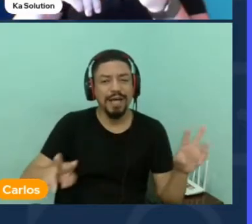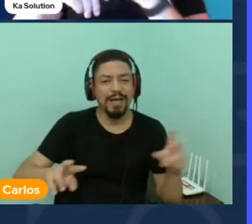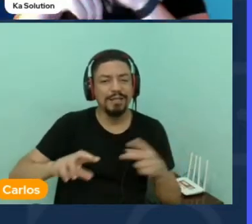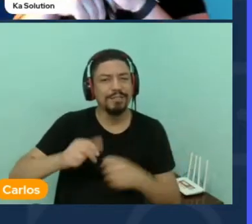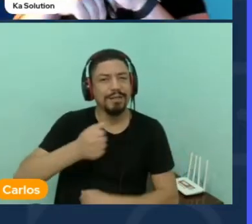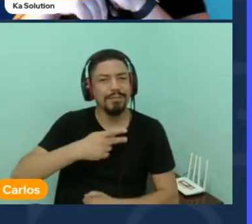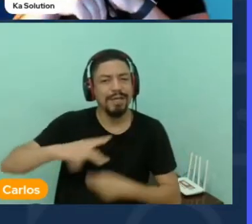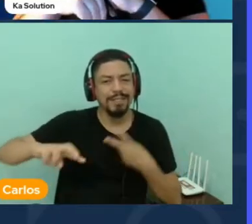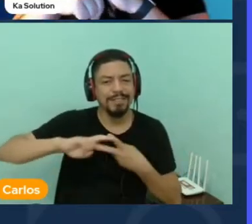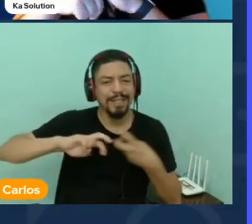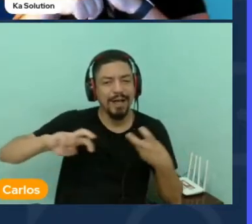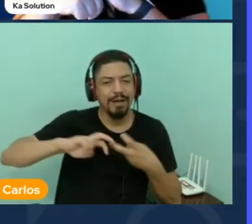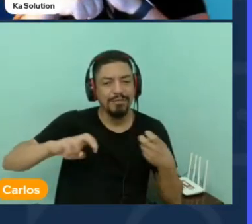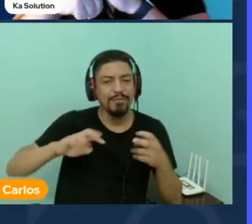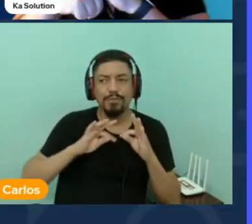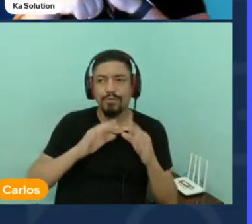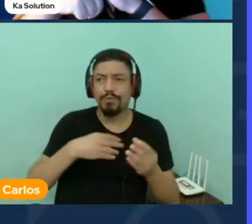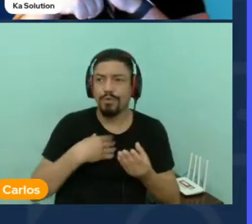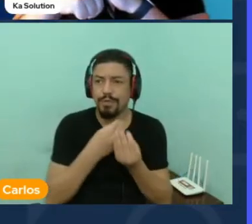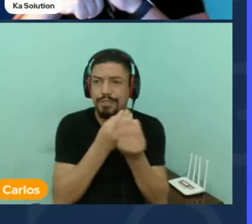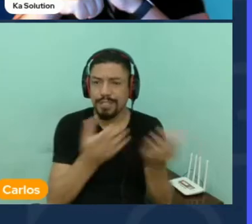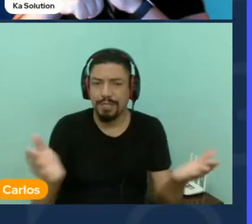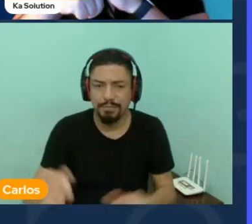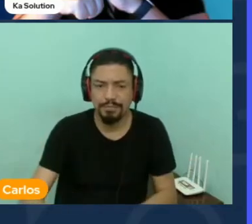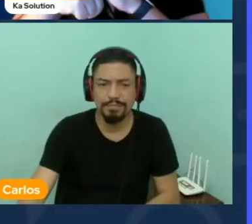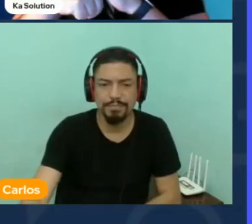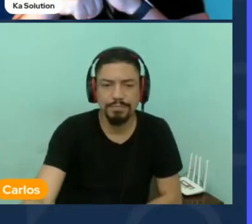minha aplicação, tudo que eu estou oferecendo.